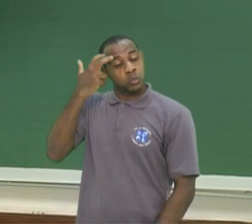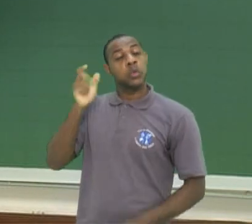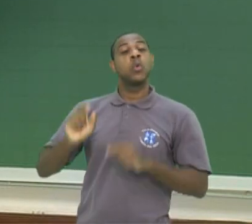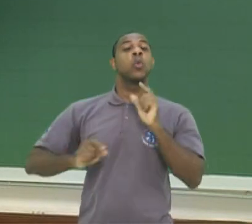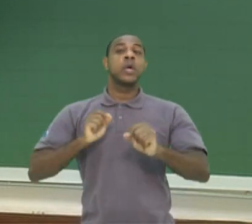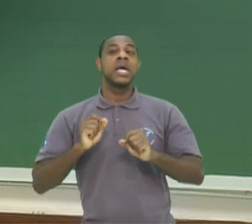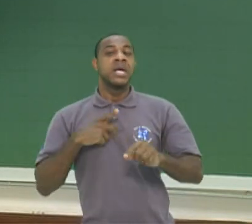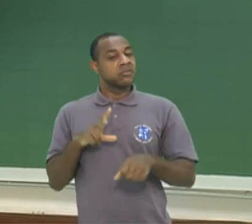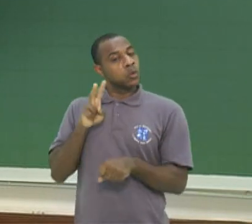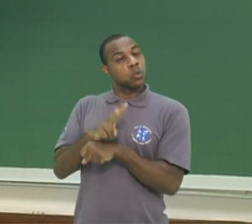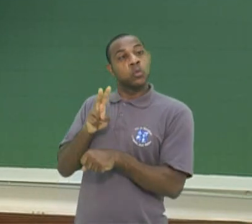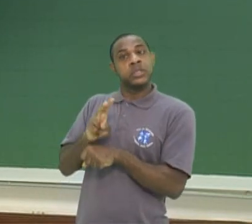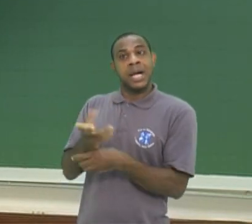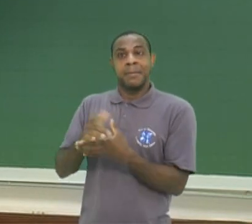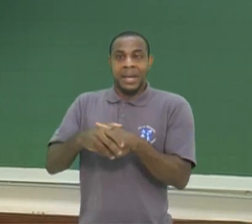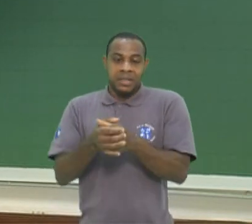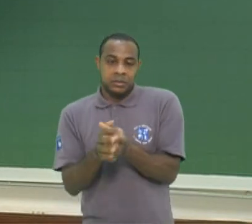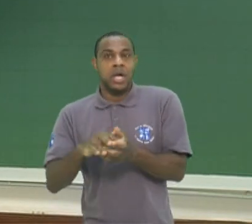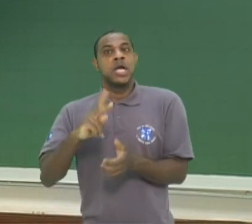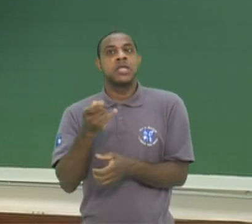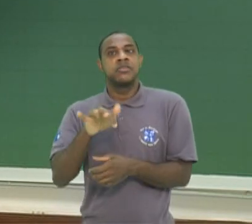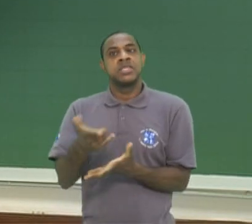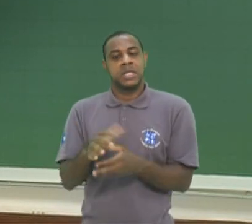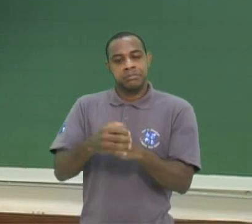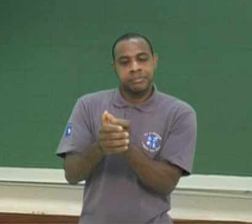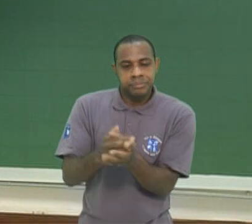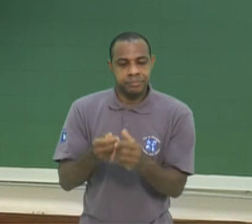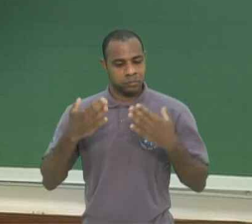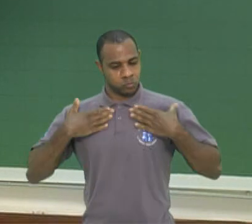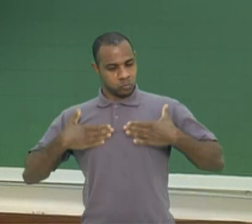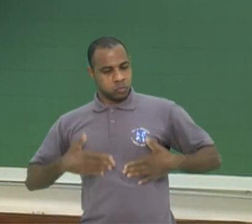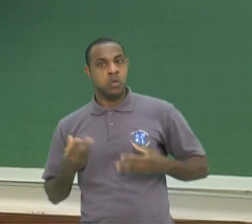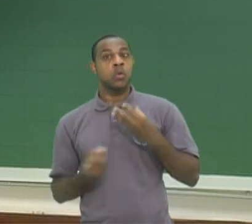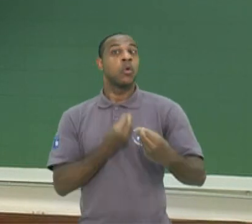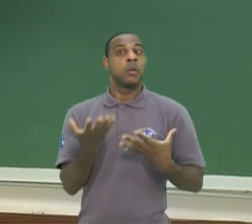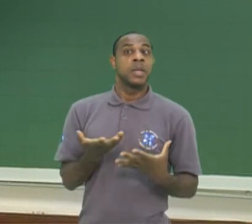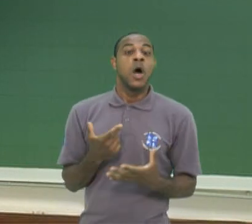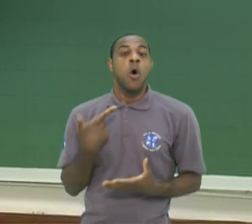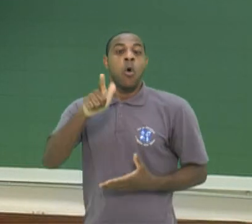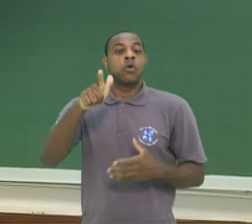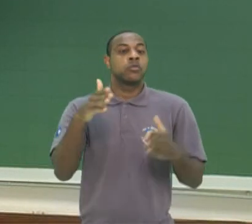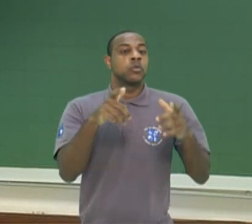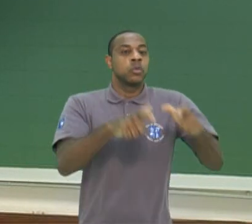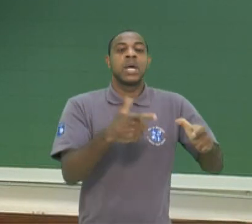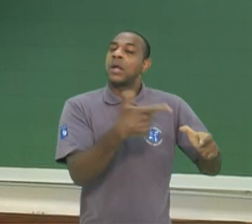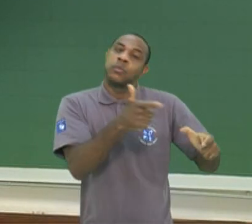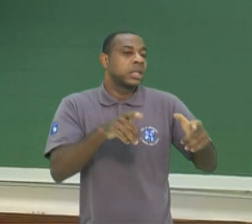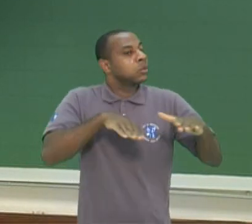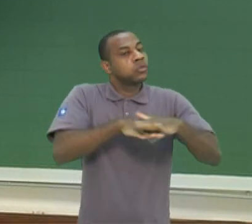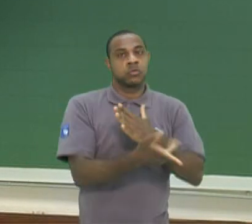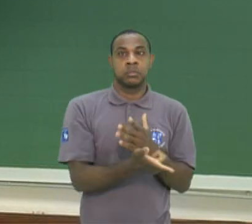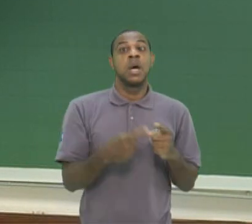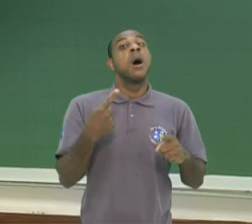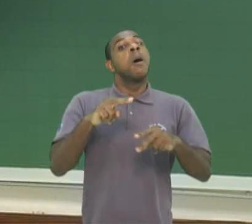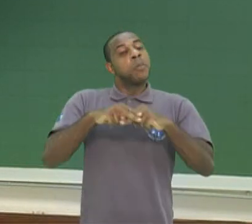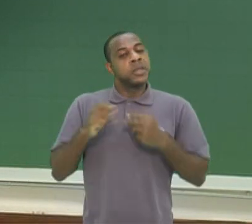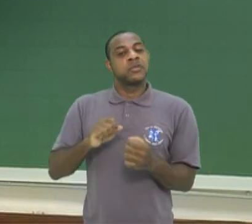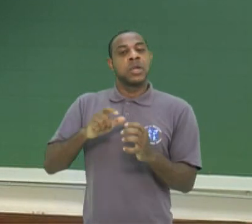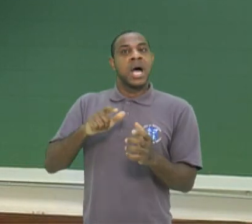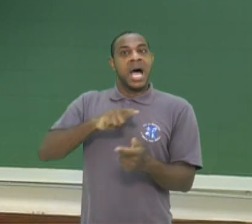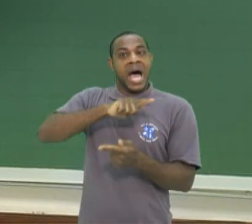de cuidar mais da higiene e em outros lugares não. Sim, por isso também a geografia engloba esse como